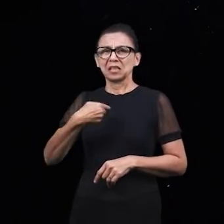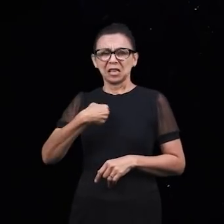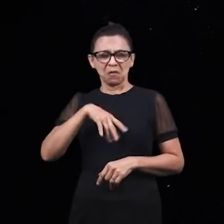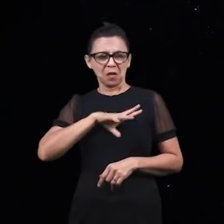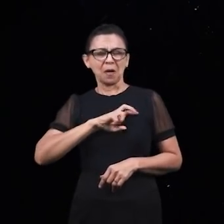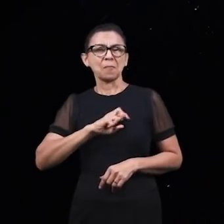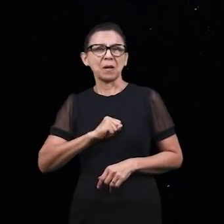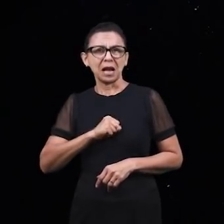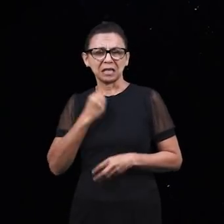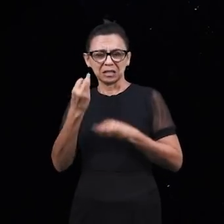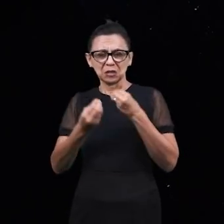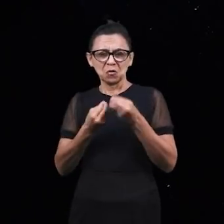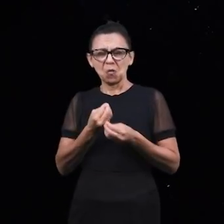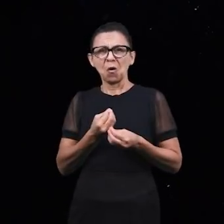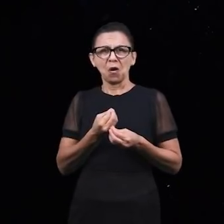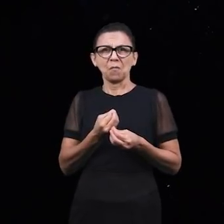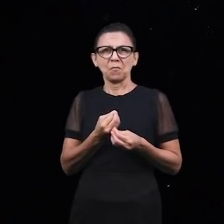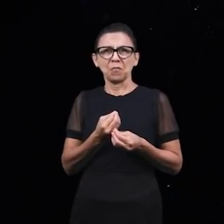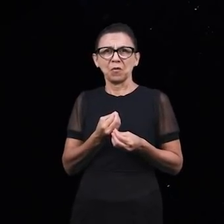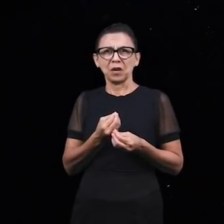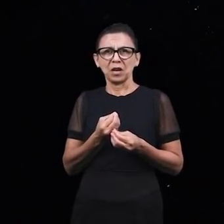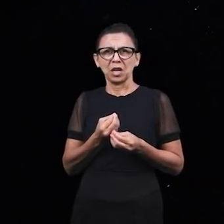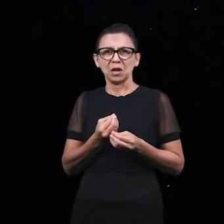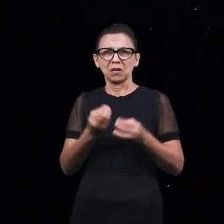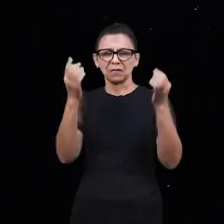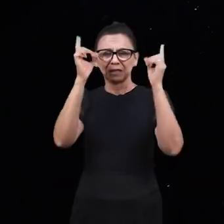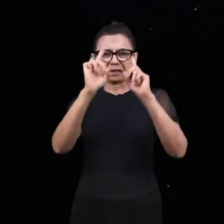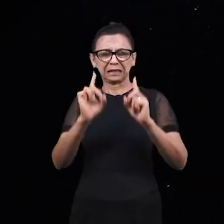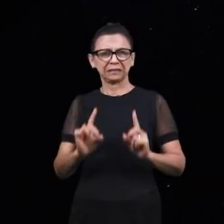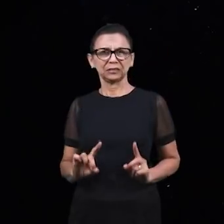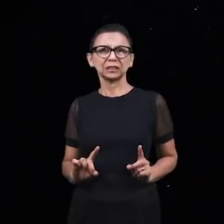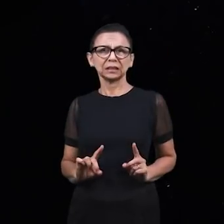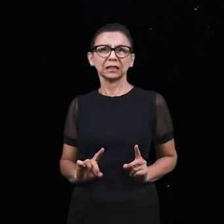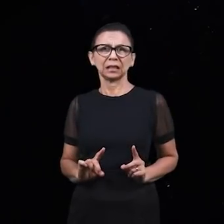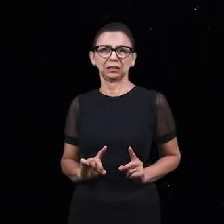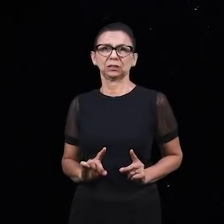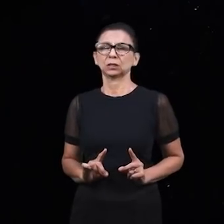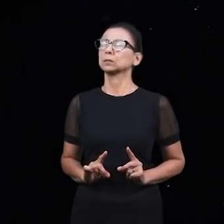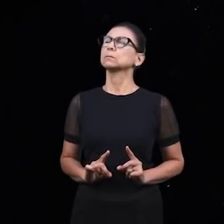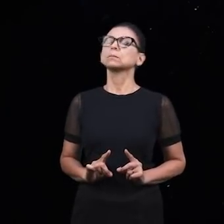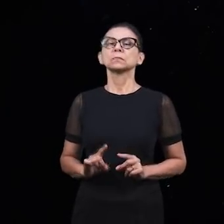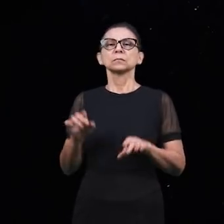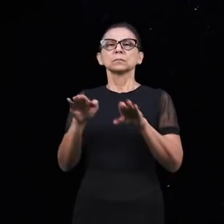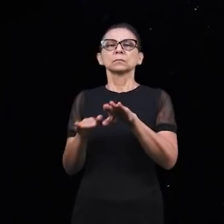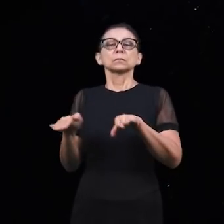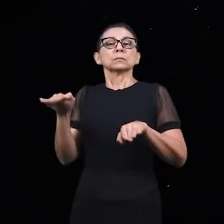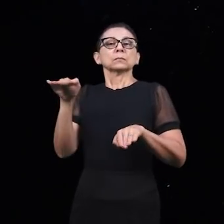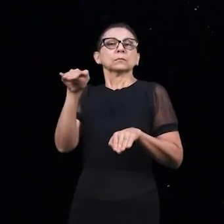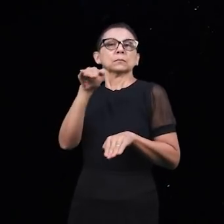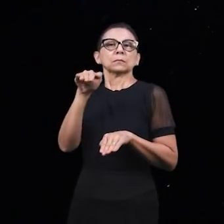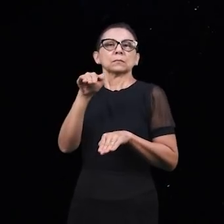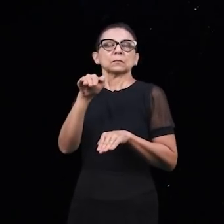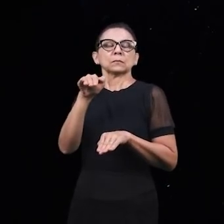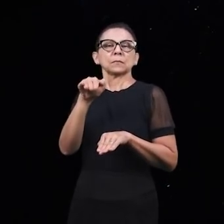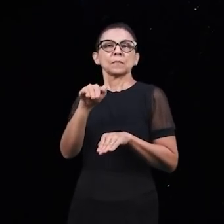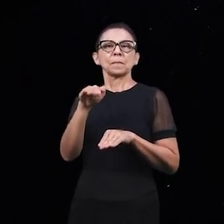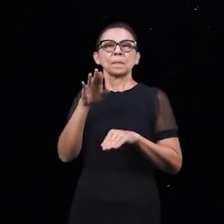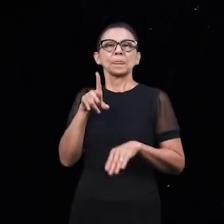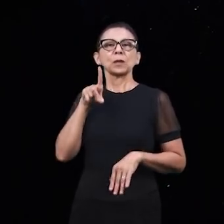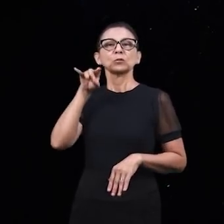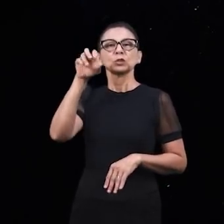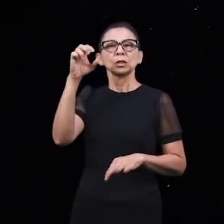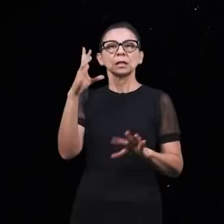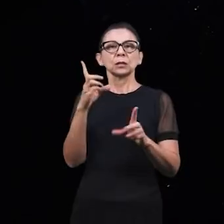me amasse, não teria me tratado desta maneira, dizia Charlotte com uma postura insubmissa. Mas